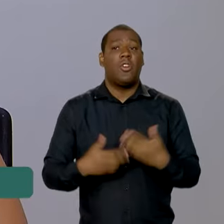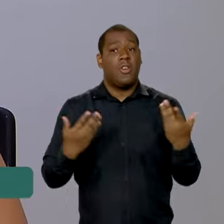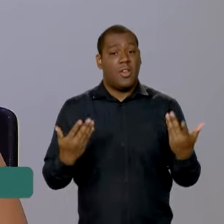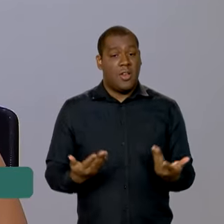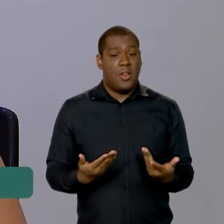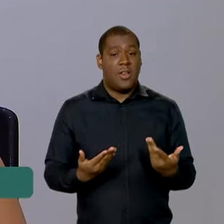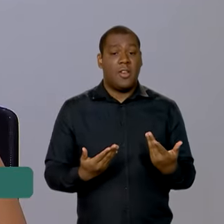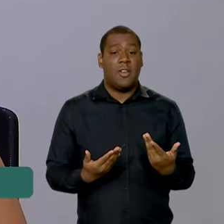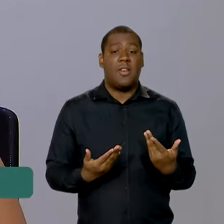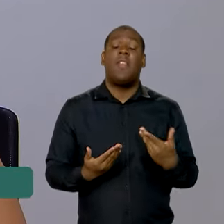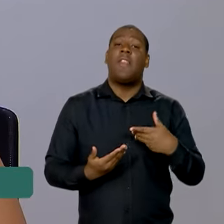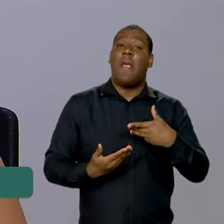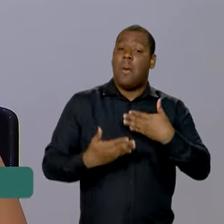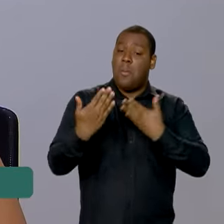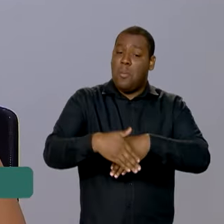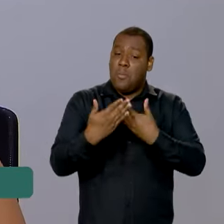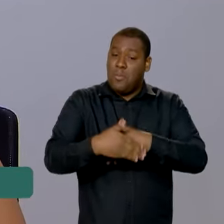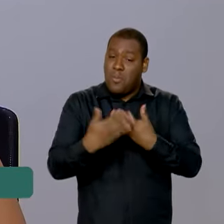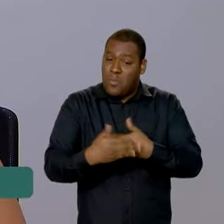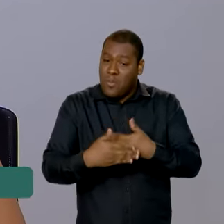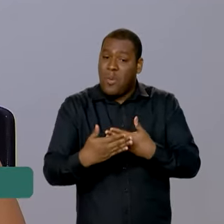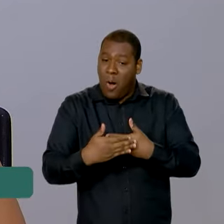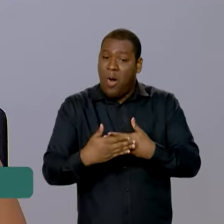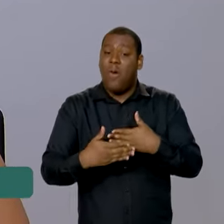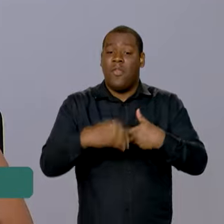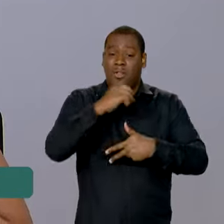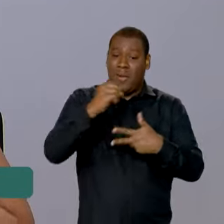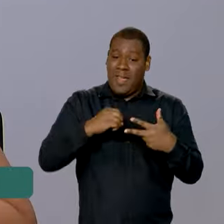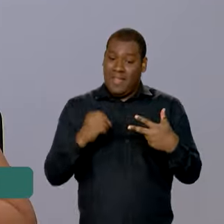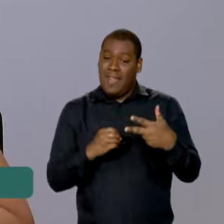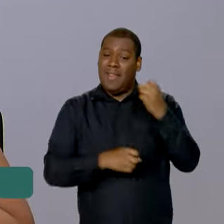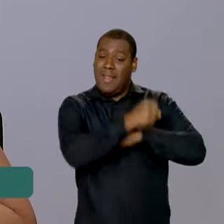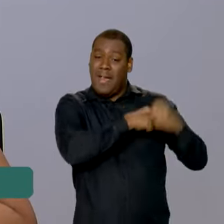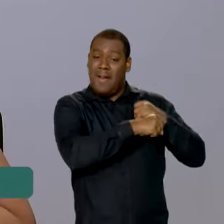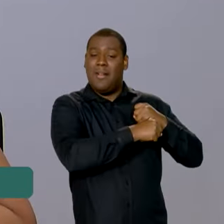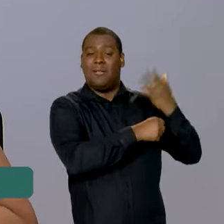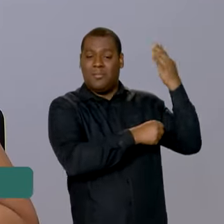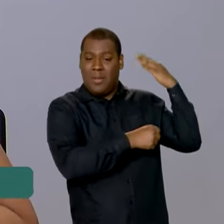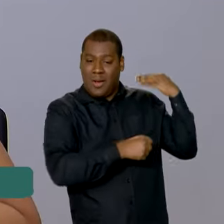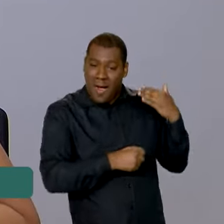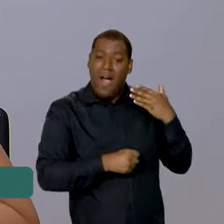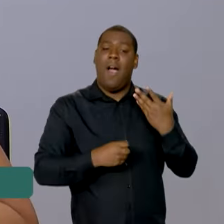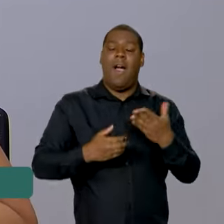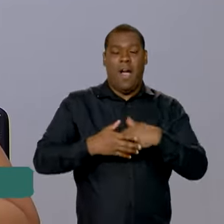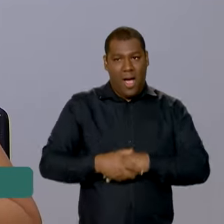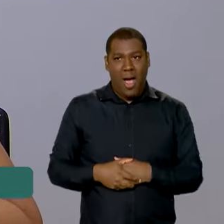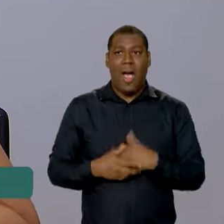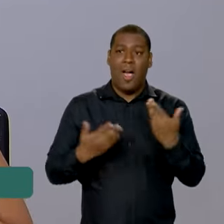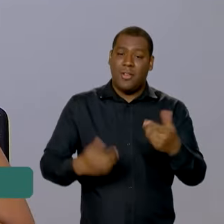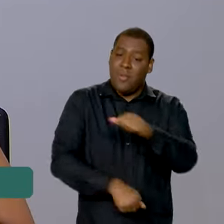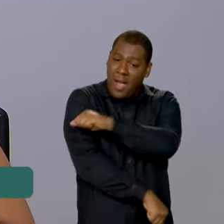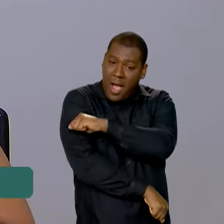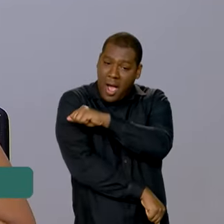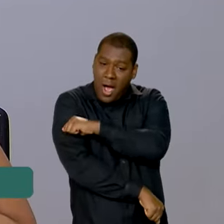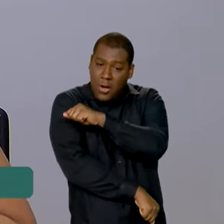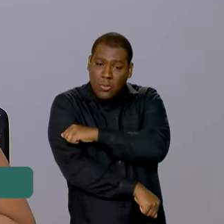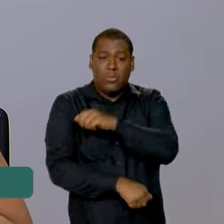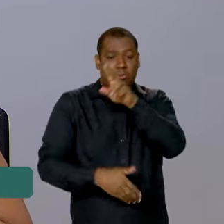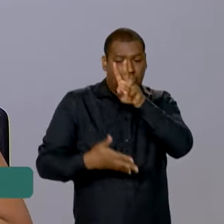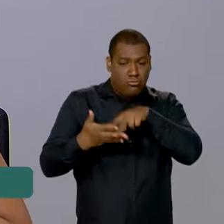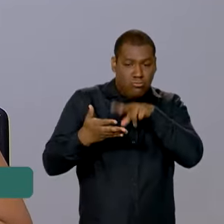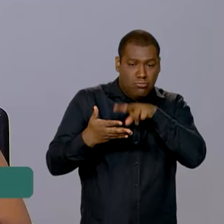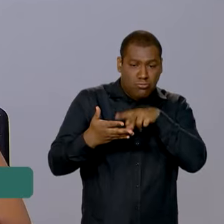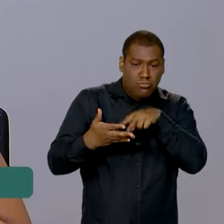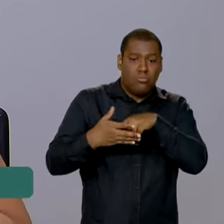tem muita prova antiga, tanto de primeiro quanto de segunda aplicação, e ele organiza a revisão dele com base nesses conteúdos que ele tem